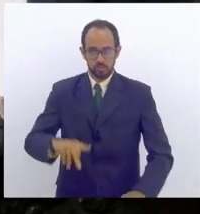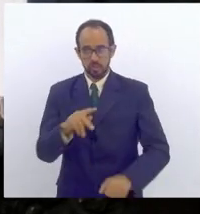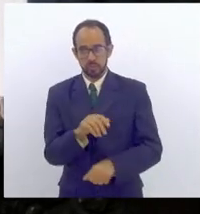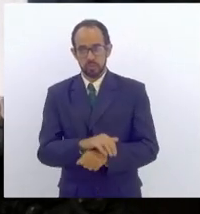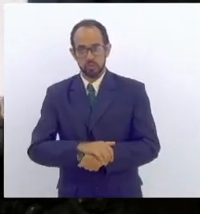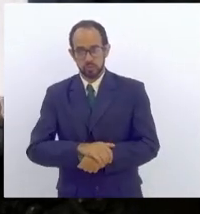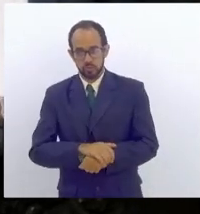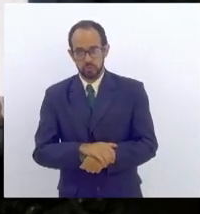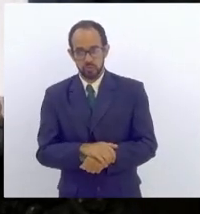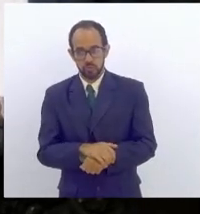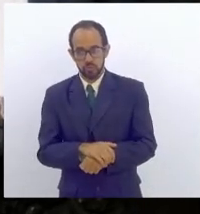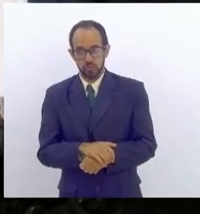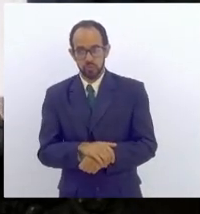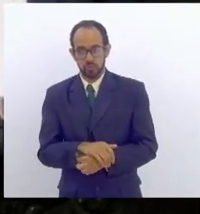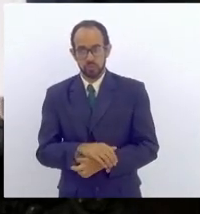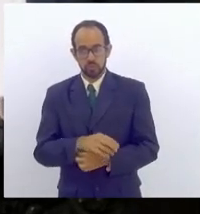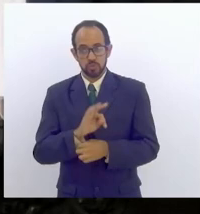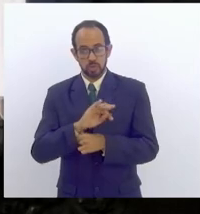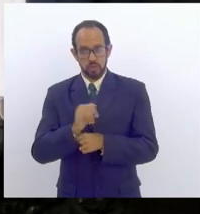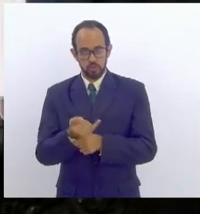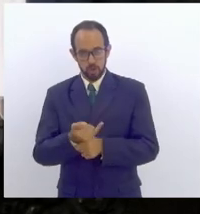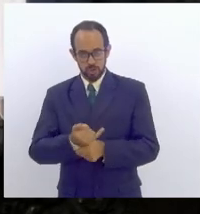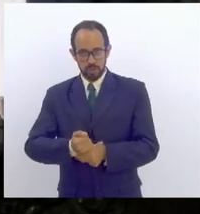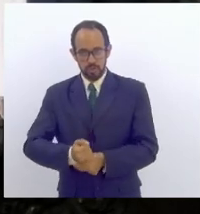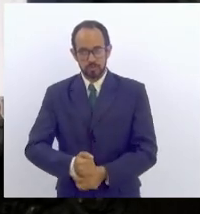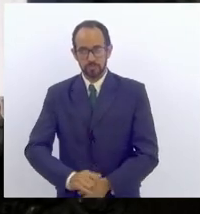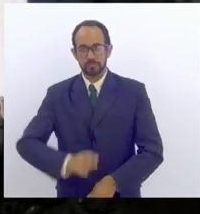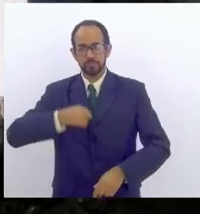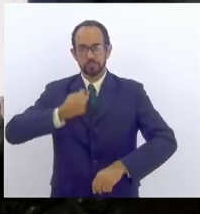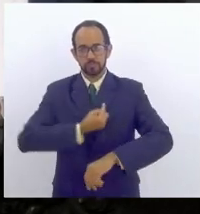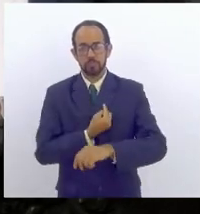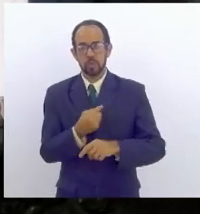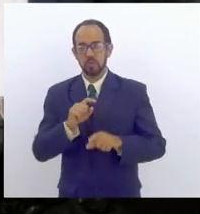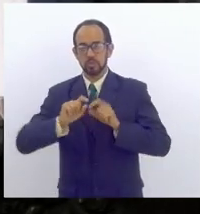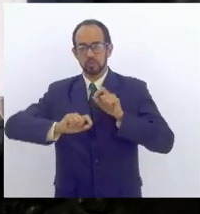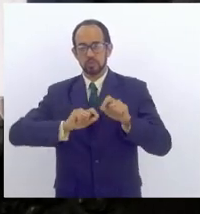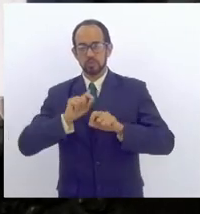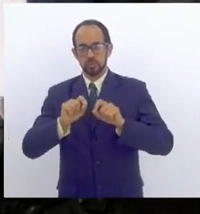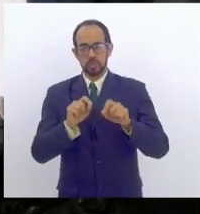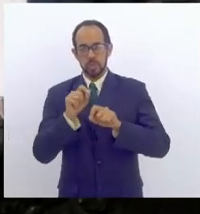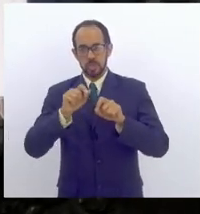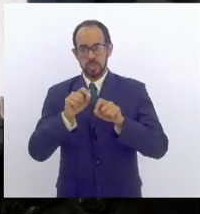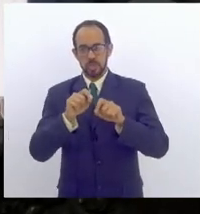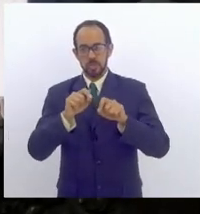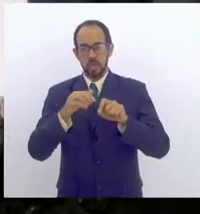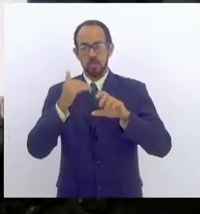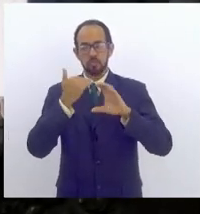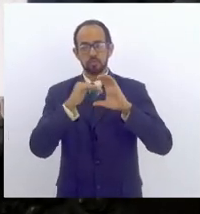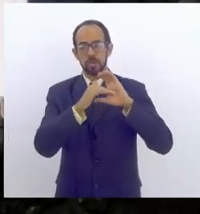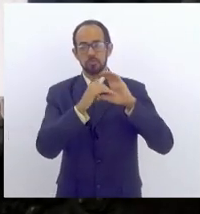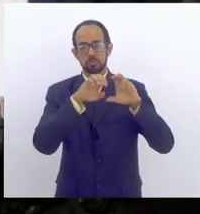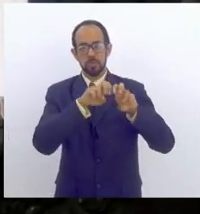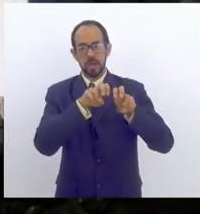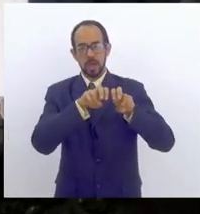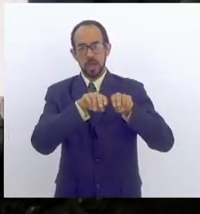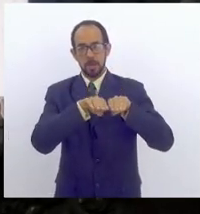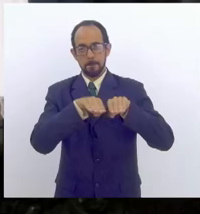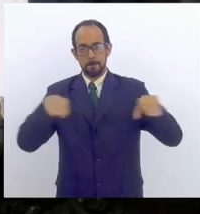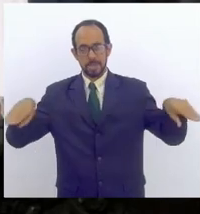do TJ, nós enviamos à mesa diretora que